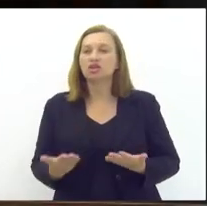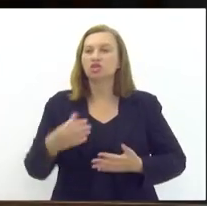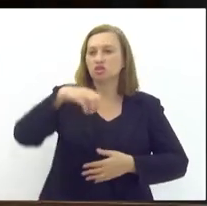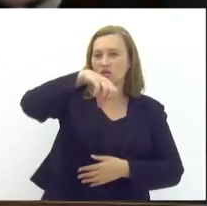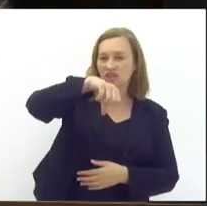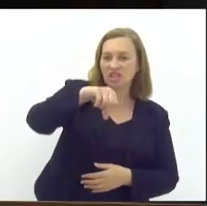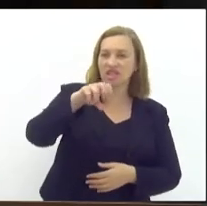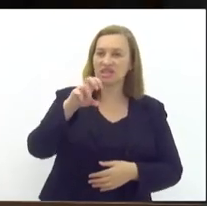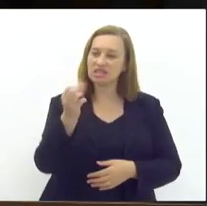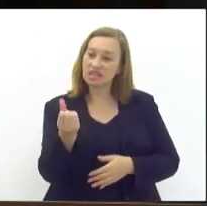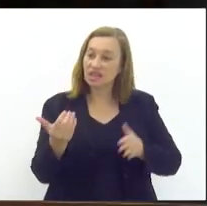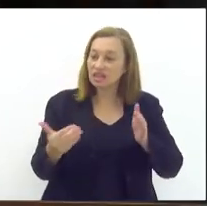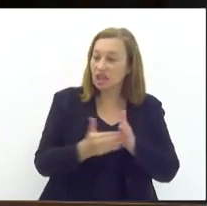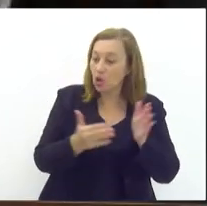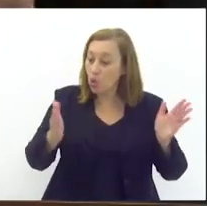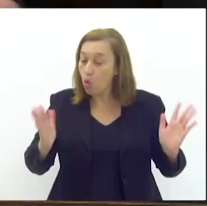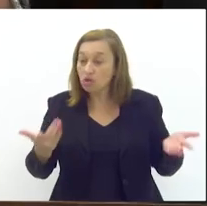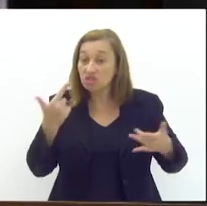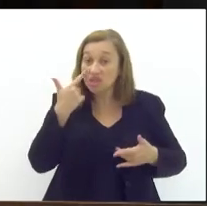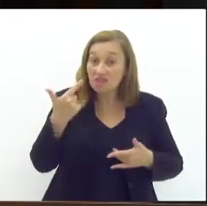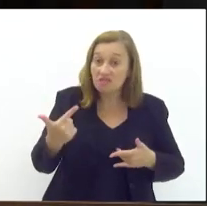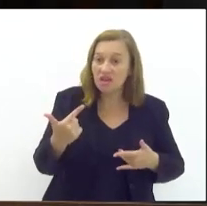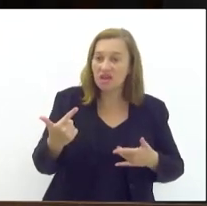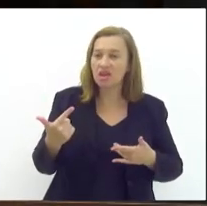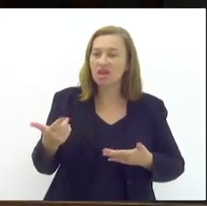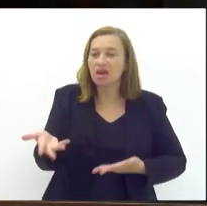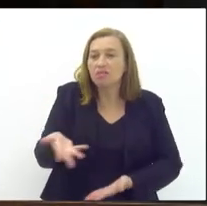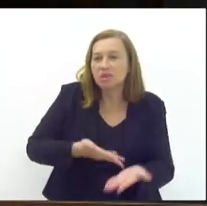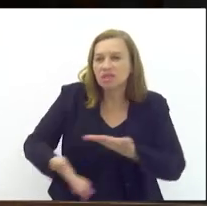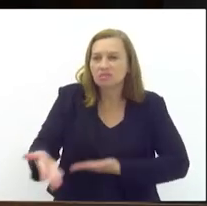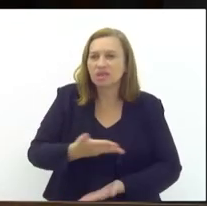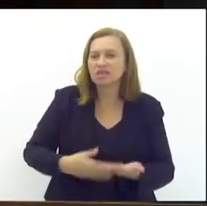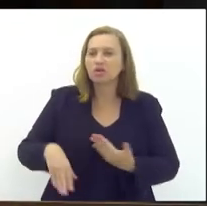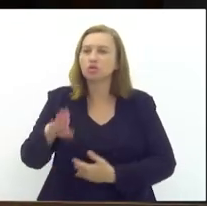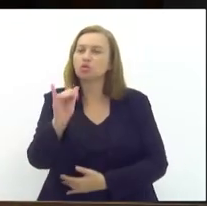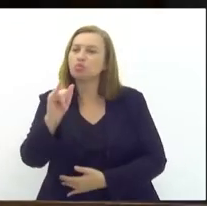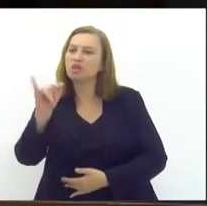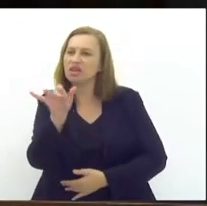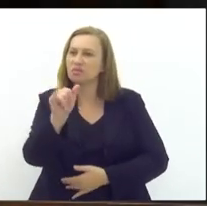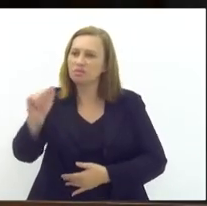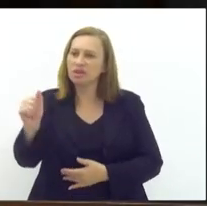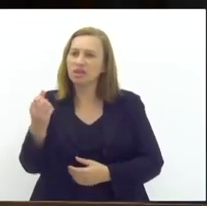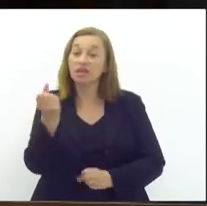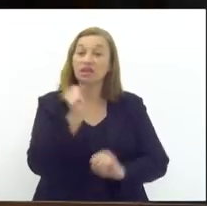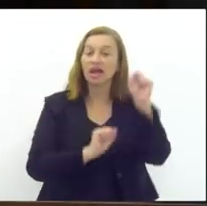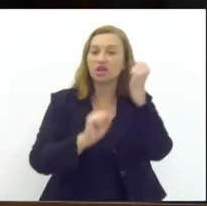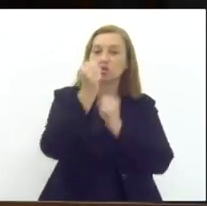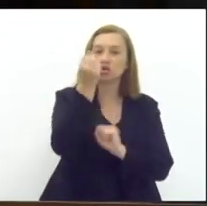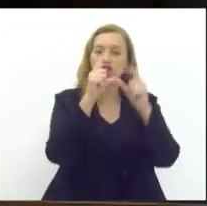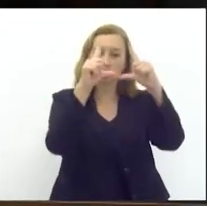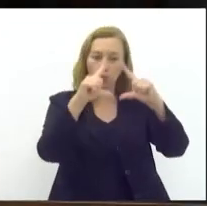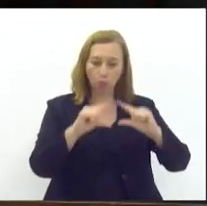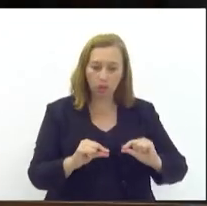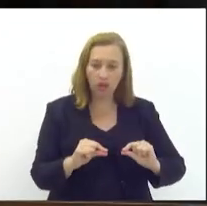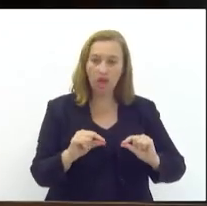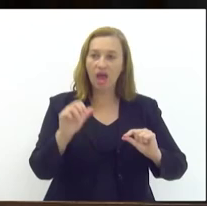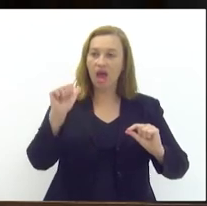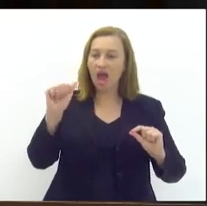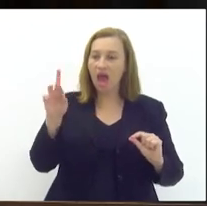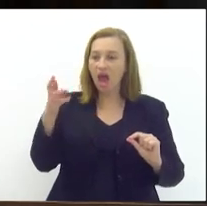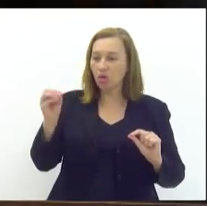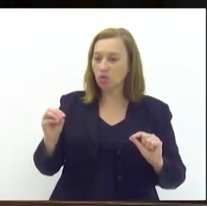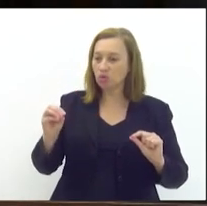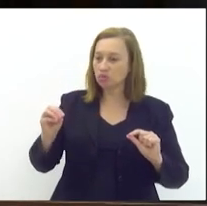96 para cá você vê a participação do PIB relativo da indústria diminuindo e do Agro consequentemente